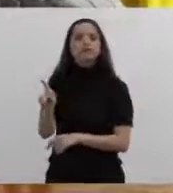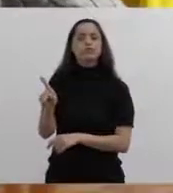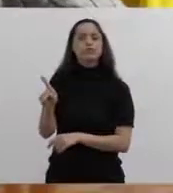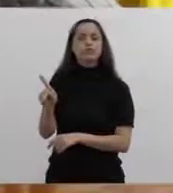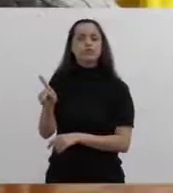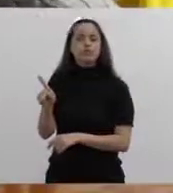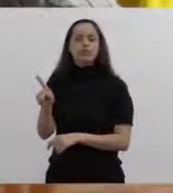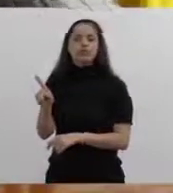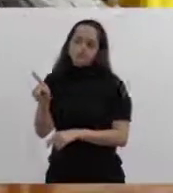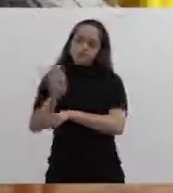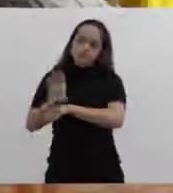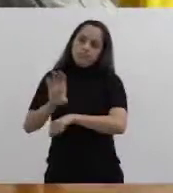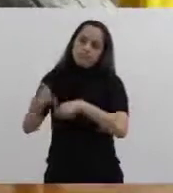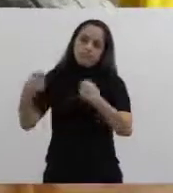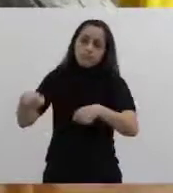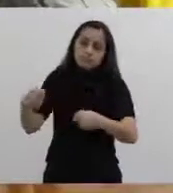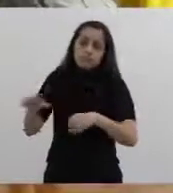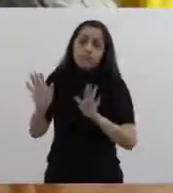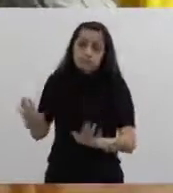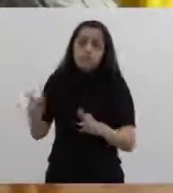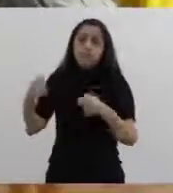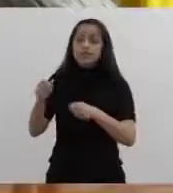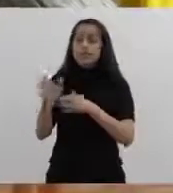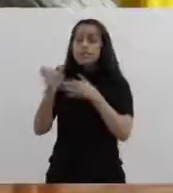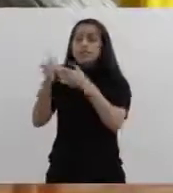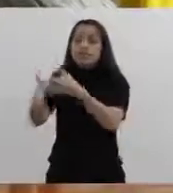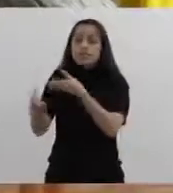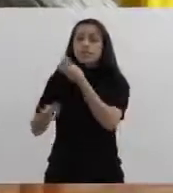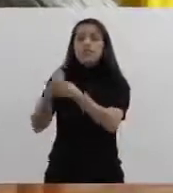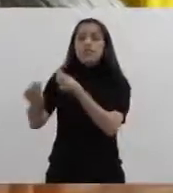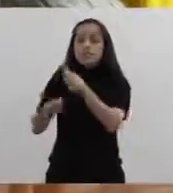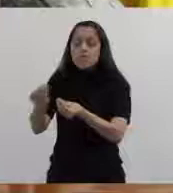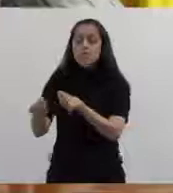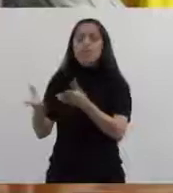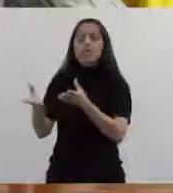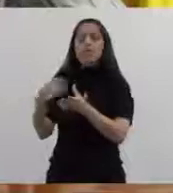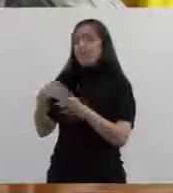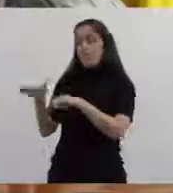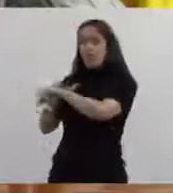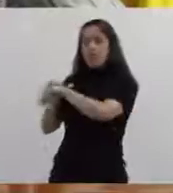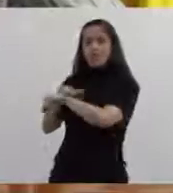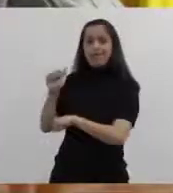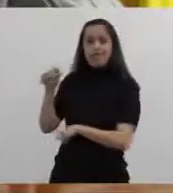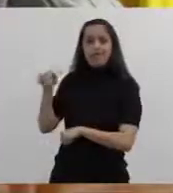pela diretoria e com a vice-diretora, com a Analia.